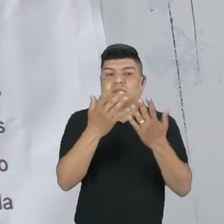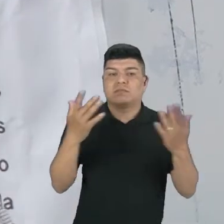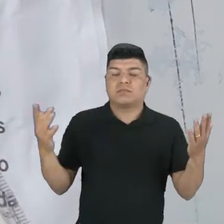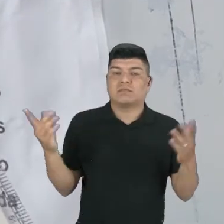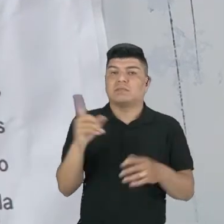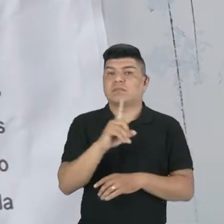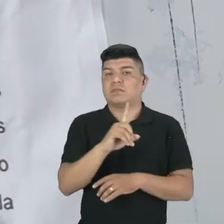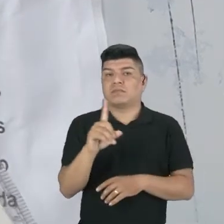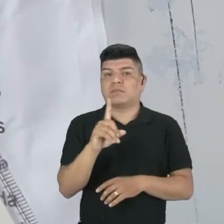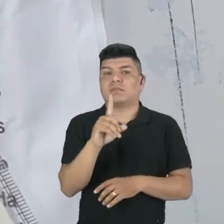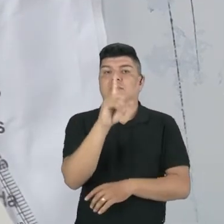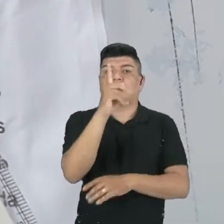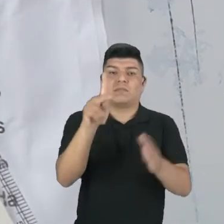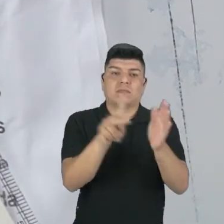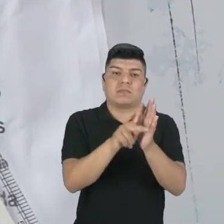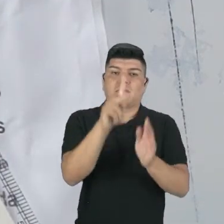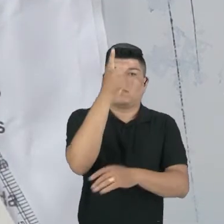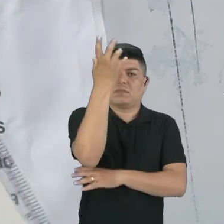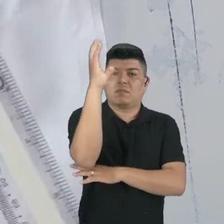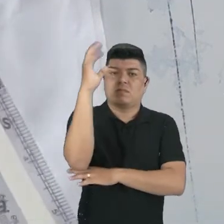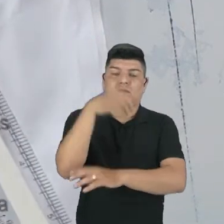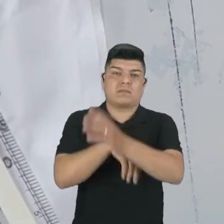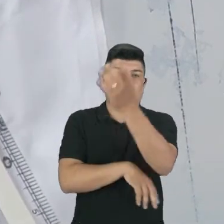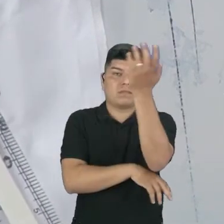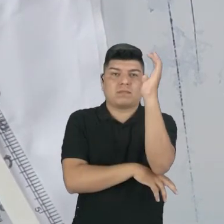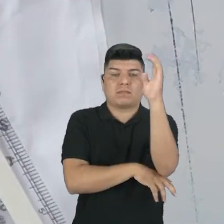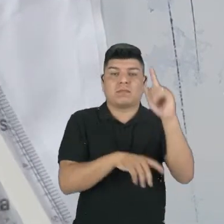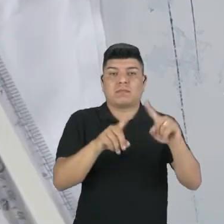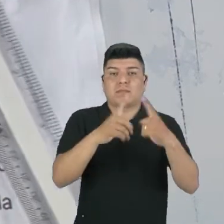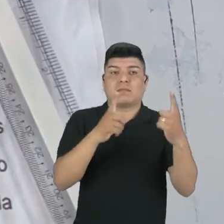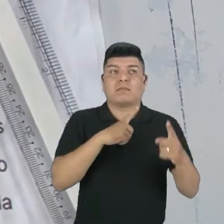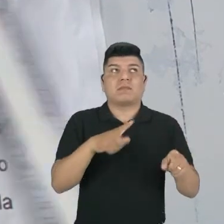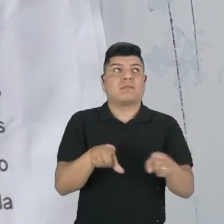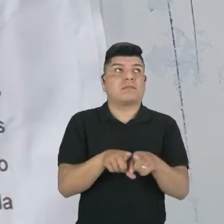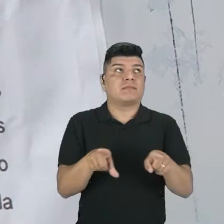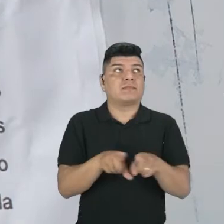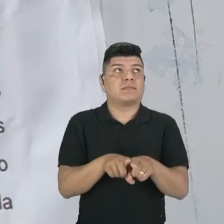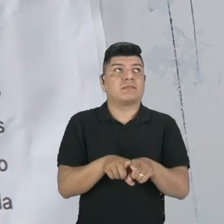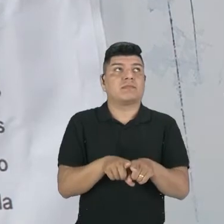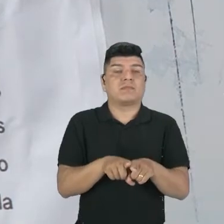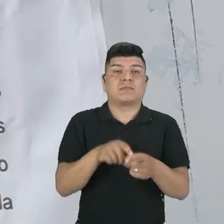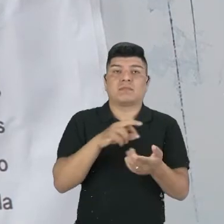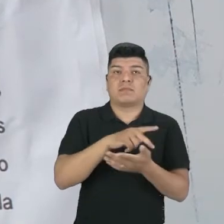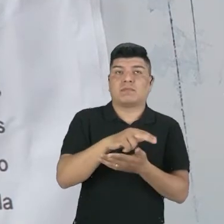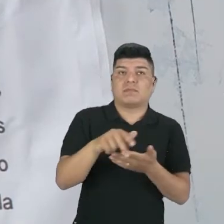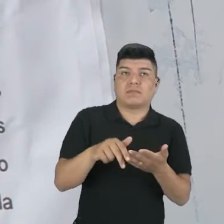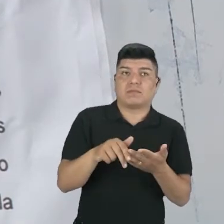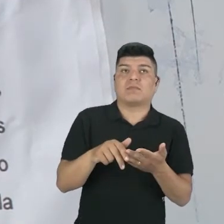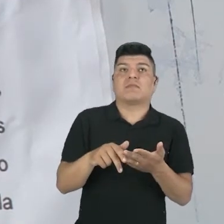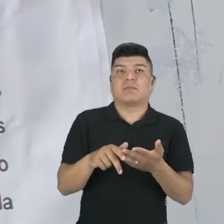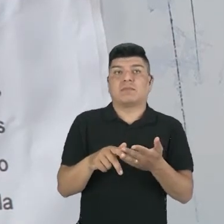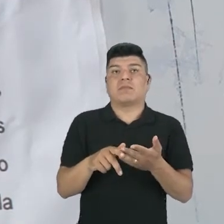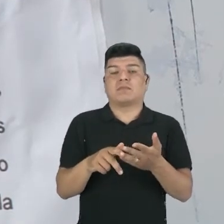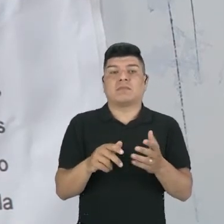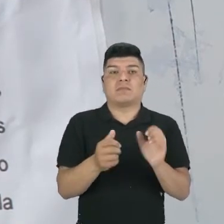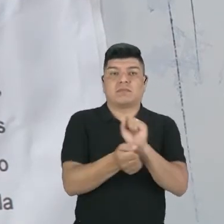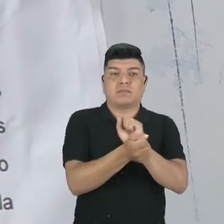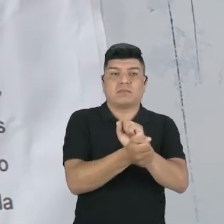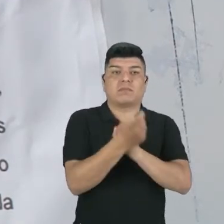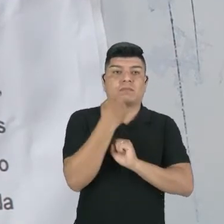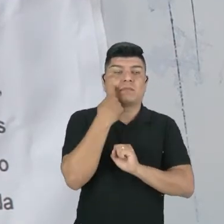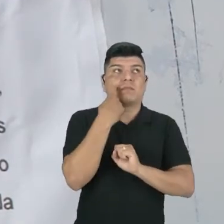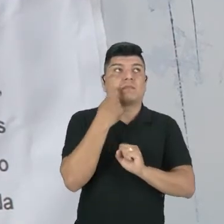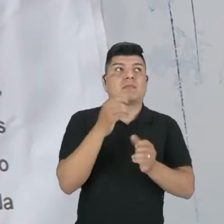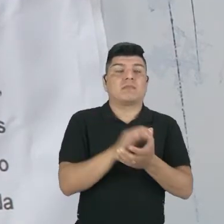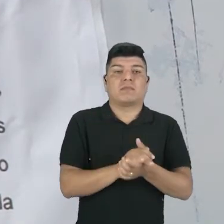né? A própria natureza em si. Mas também tem a diversidade de quilombola e indígena, a